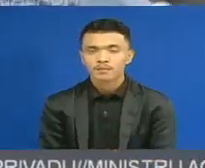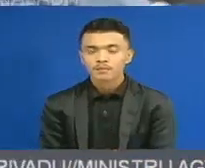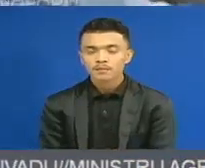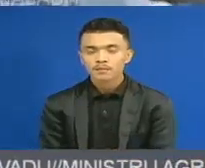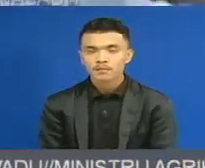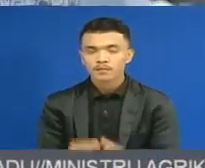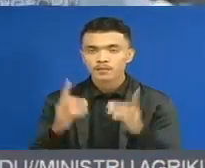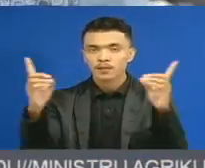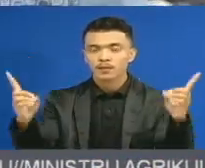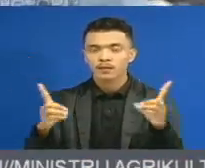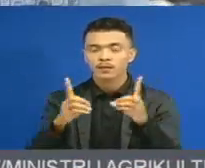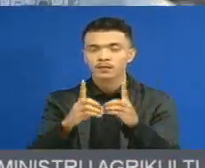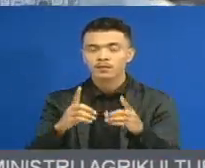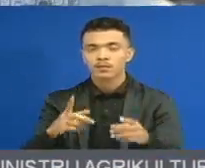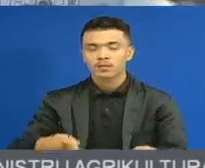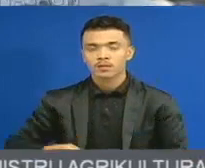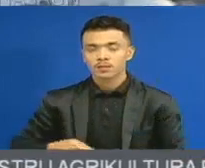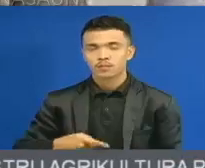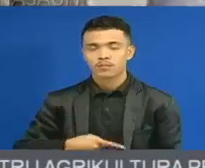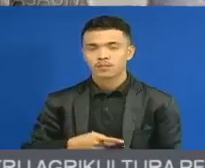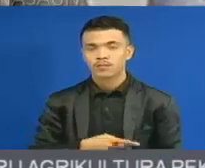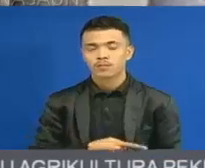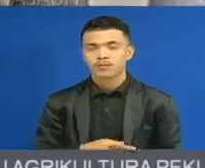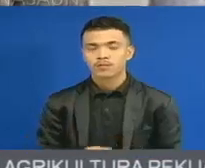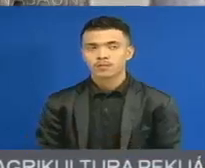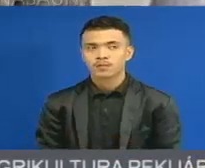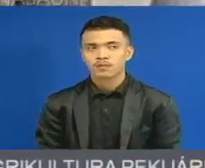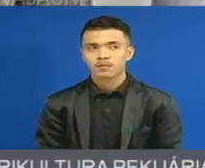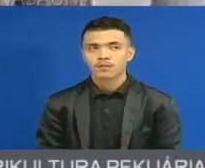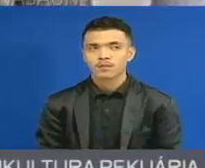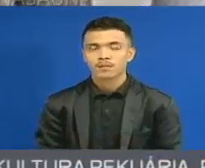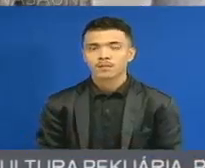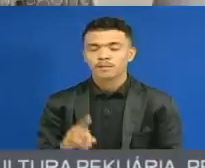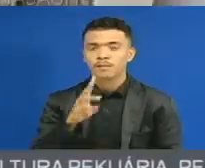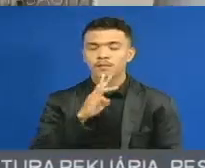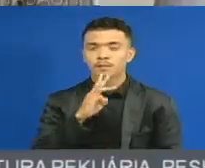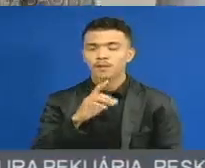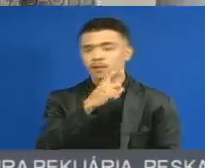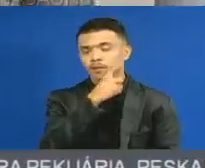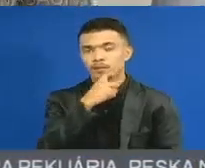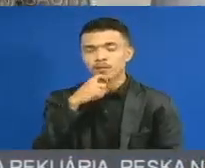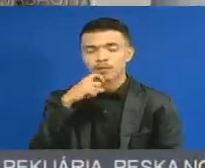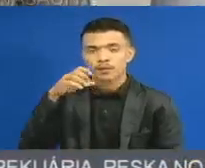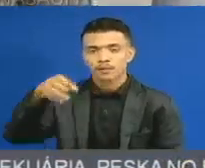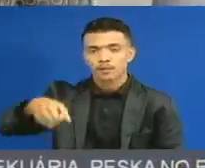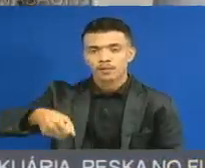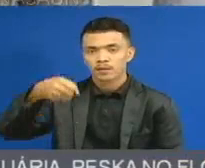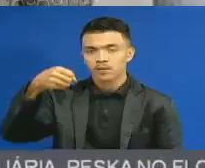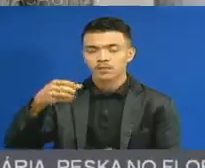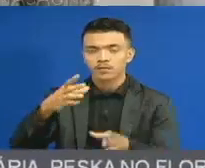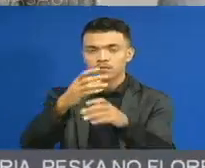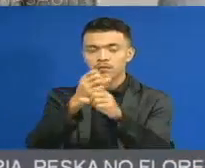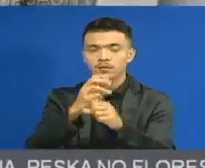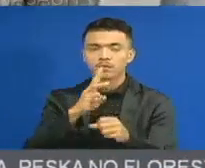asur mora sana sekabu mora stebe bela me amar ndio ame atulali masa zene bakur be he posen